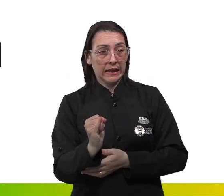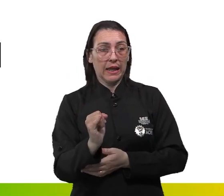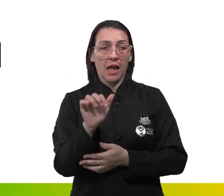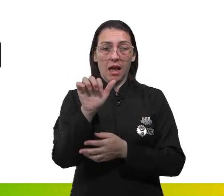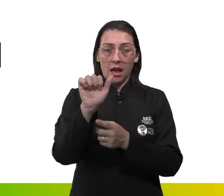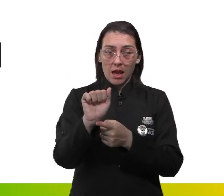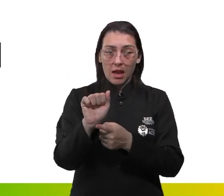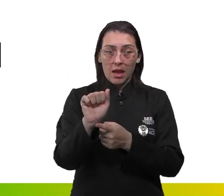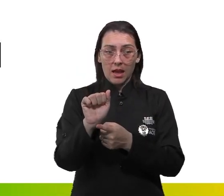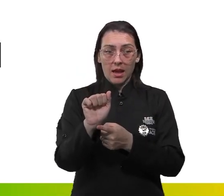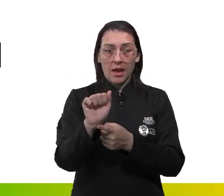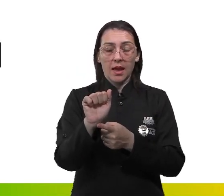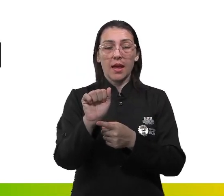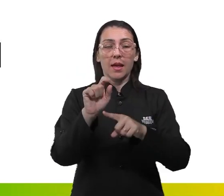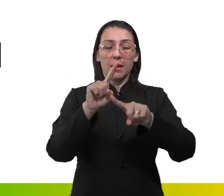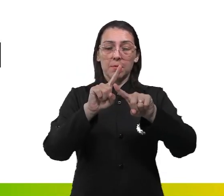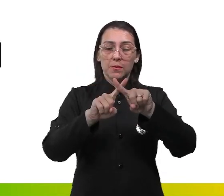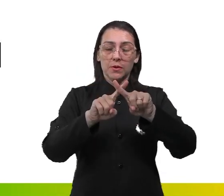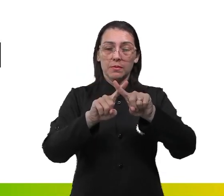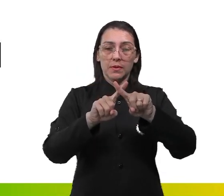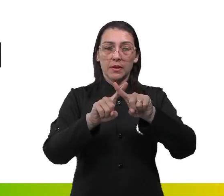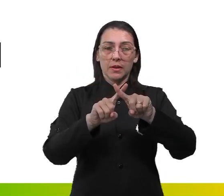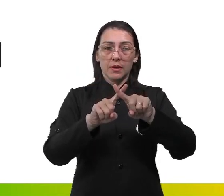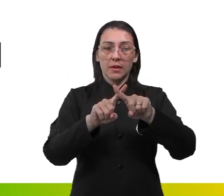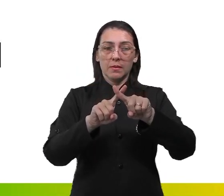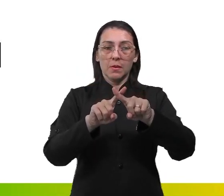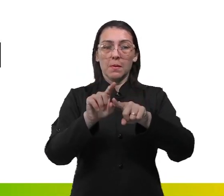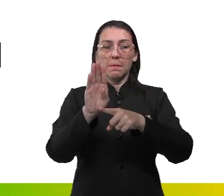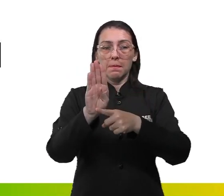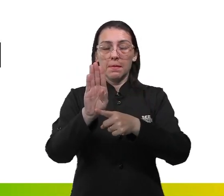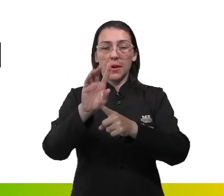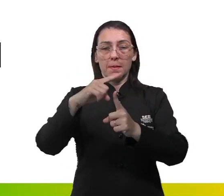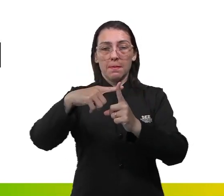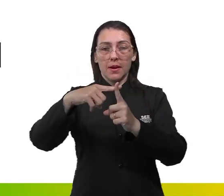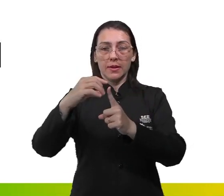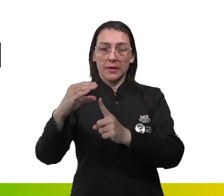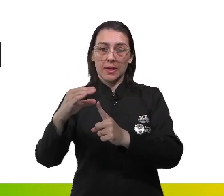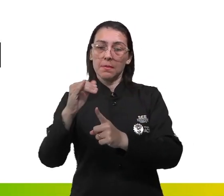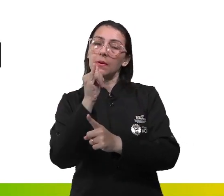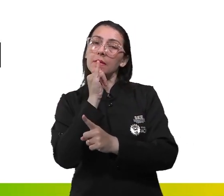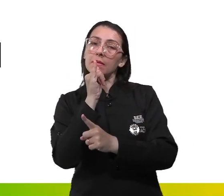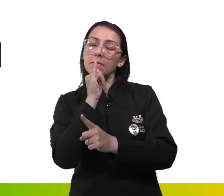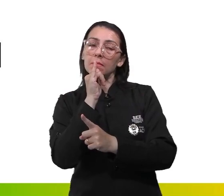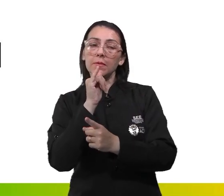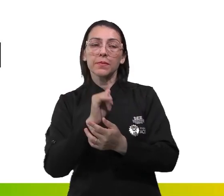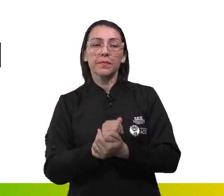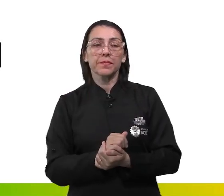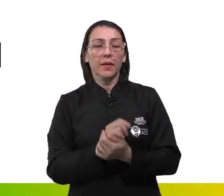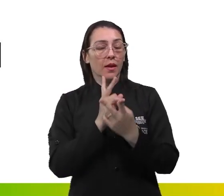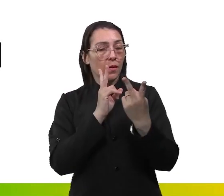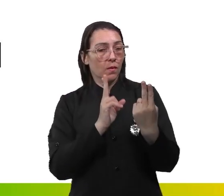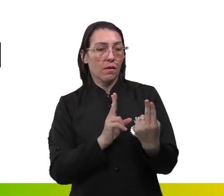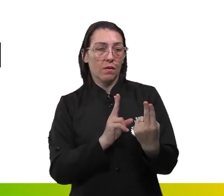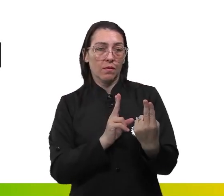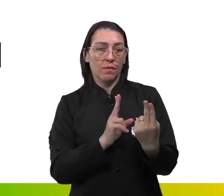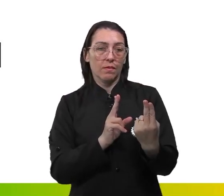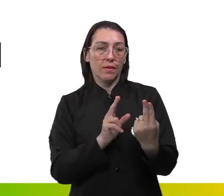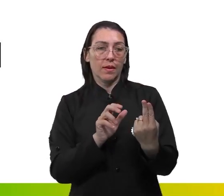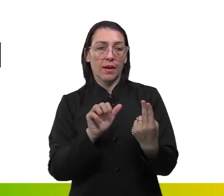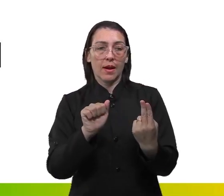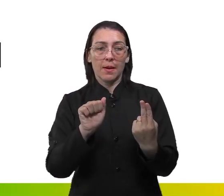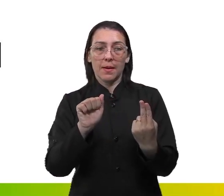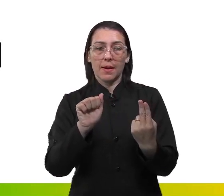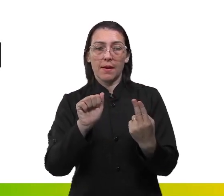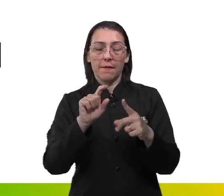A e multiplicar por B mais C, por exemplo, isso é igual